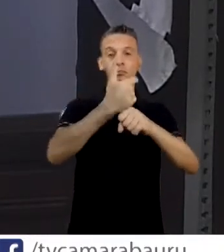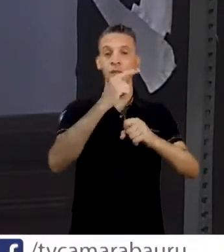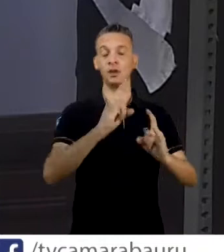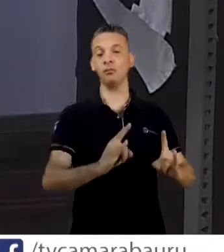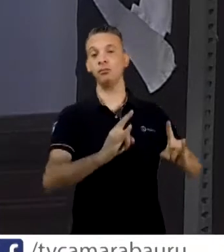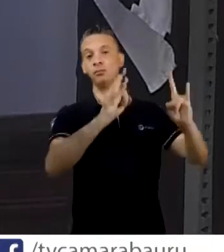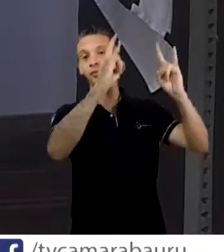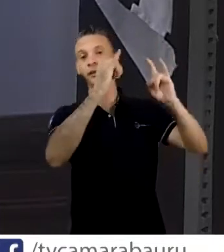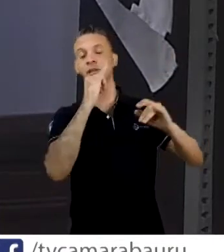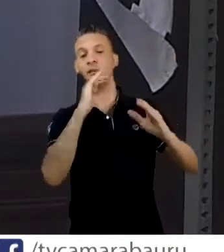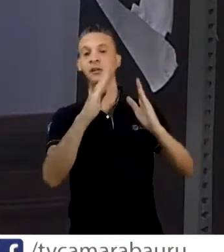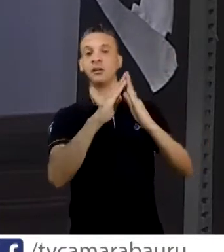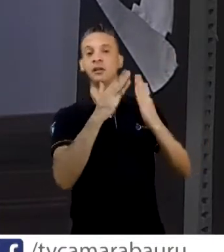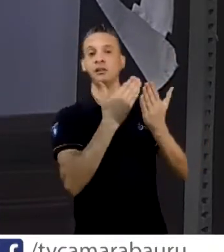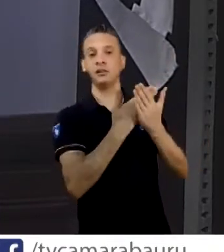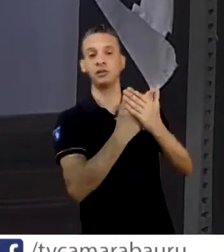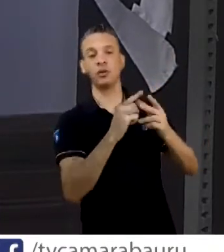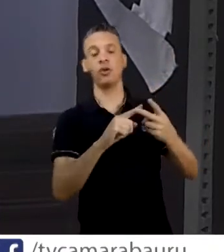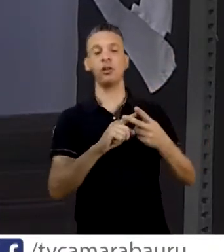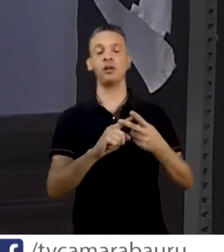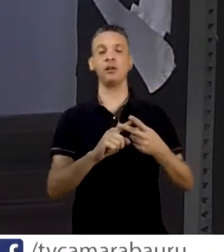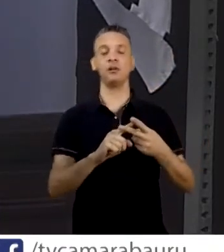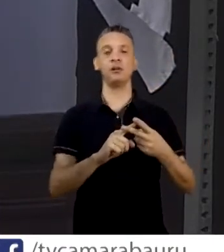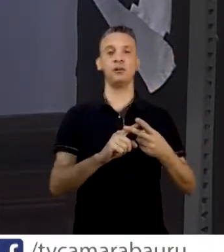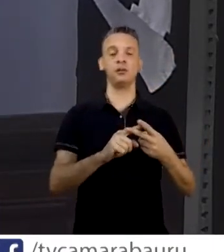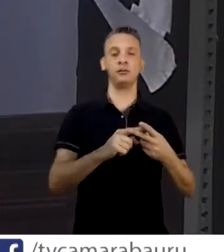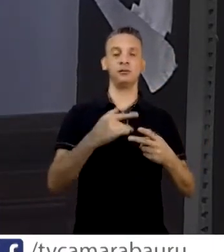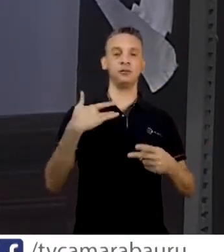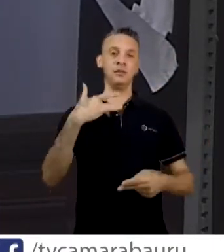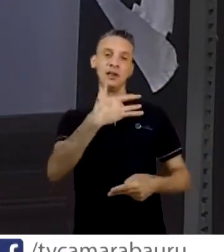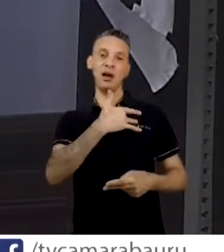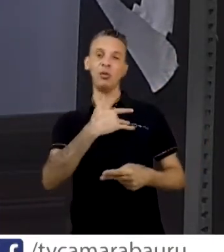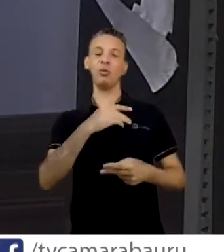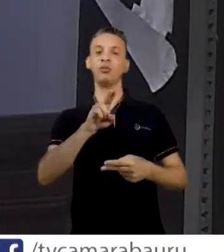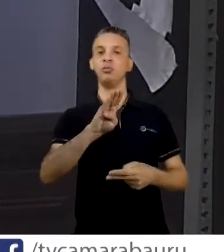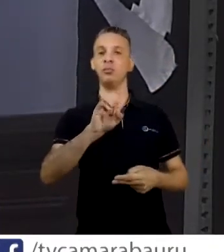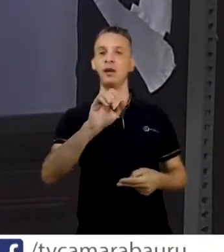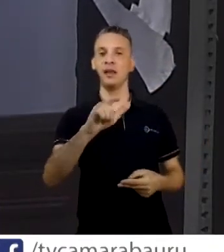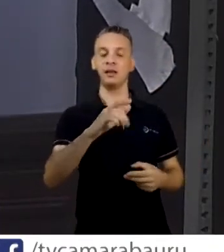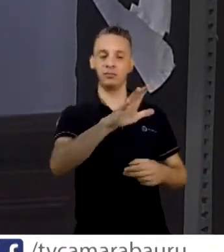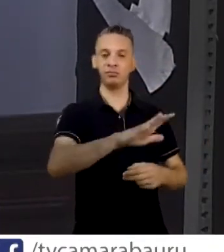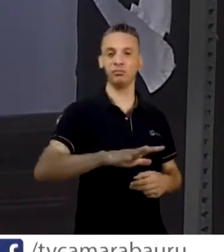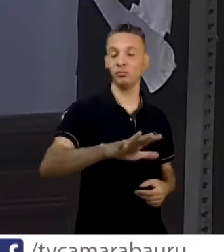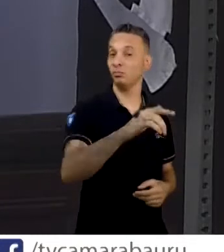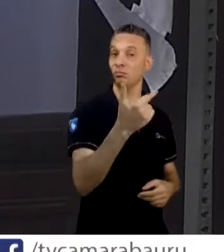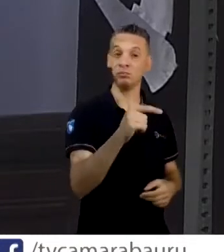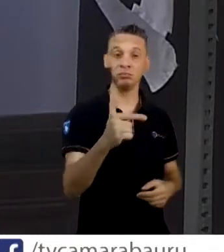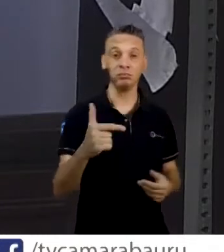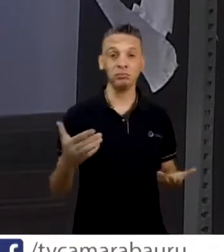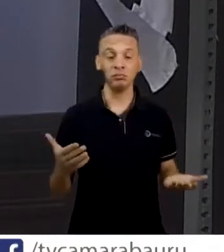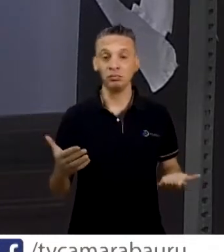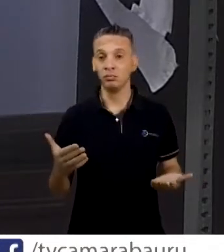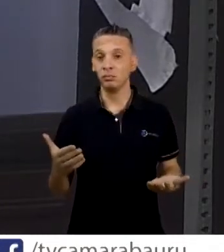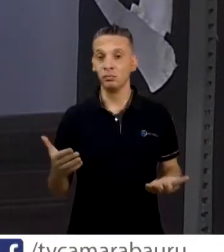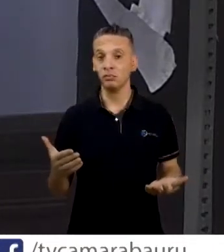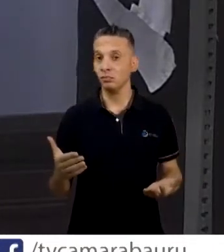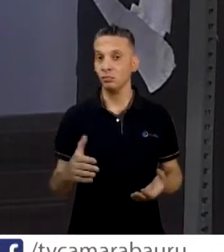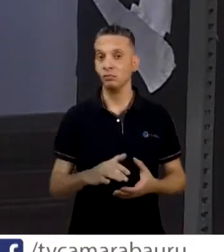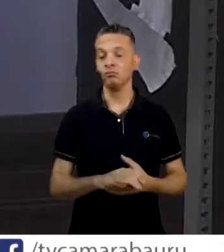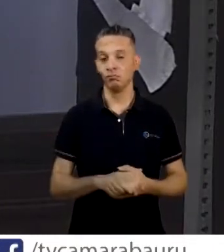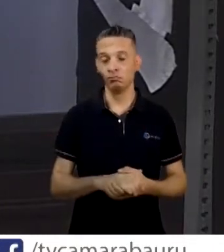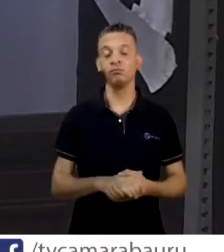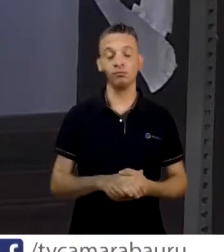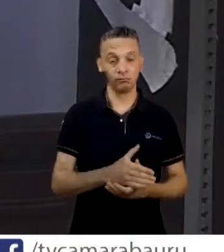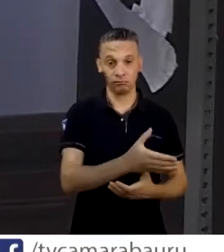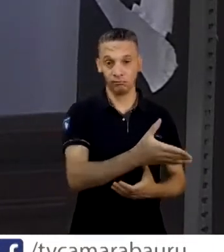como escola, posto de saúde, áreas sociais, enfim, é uma